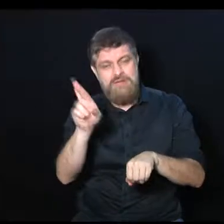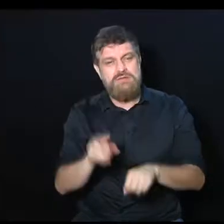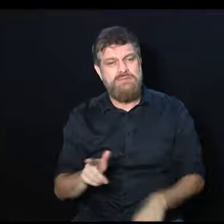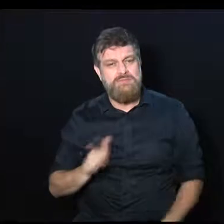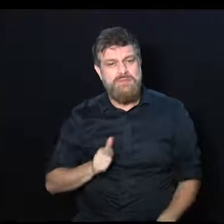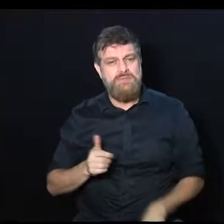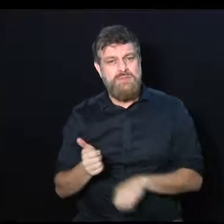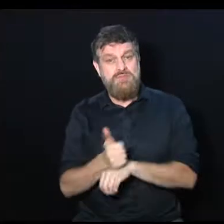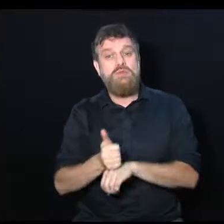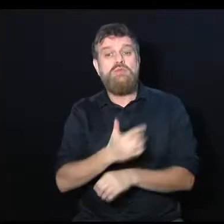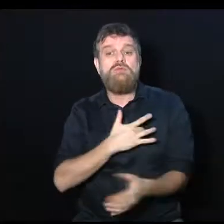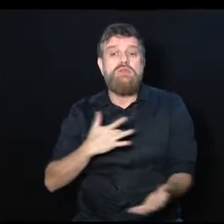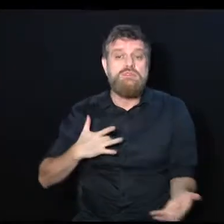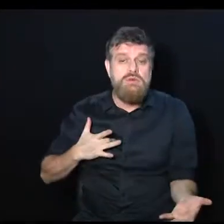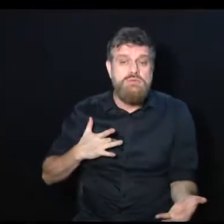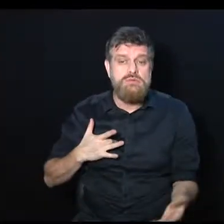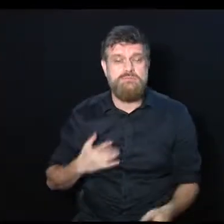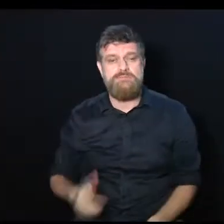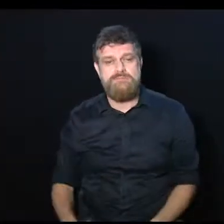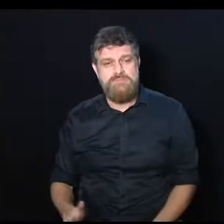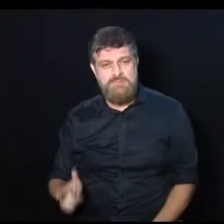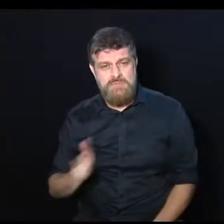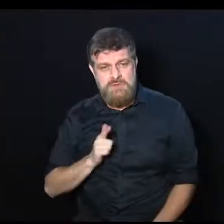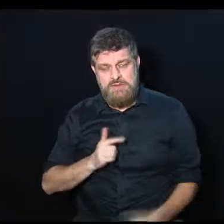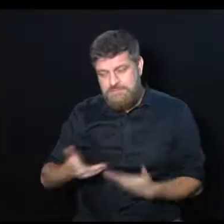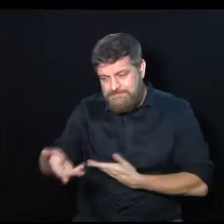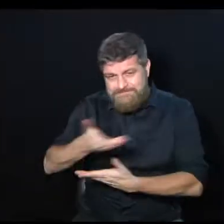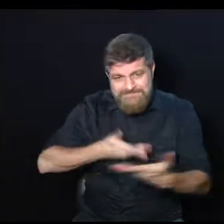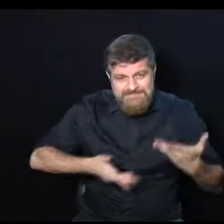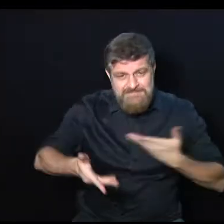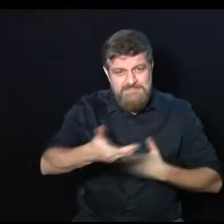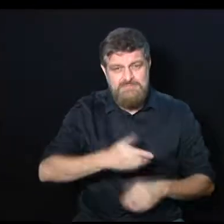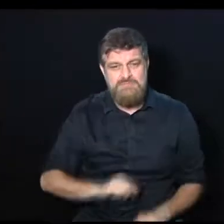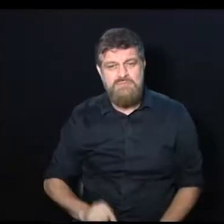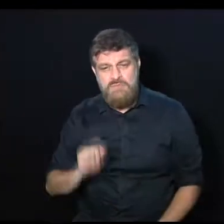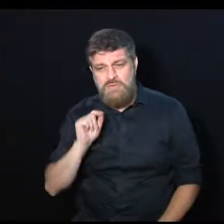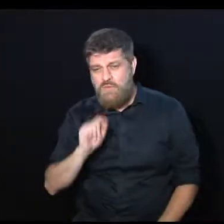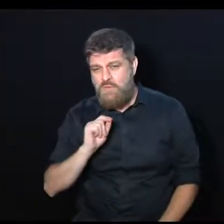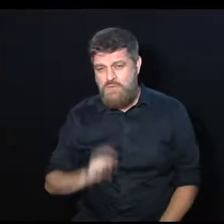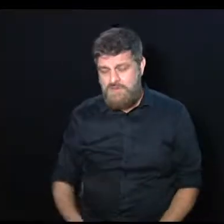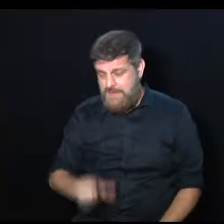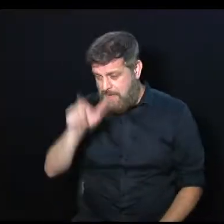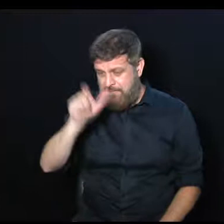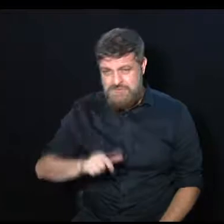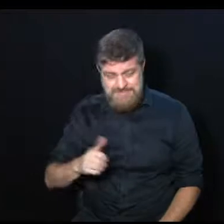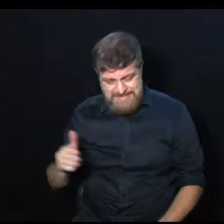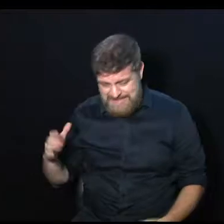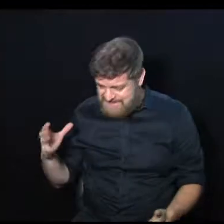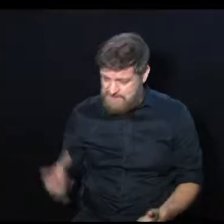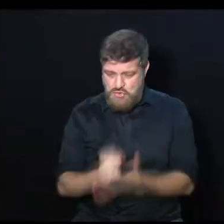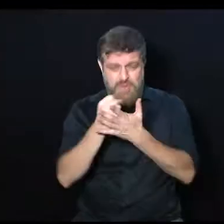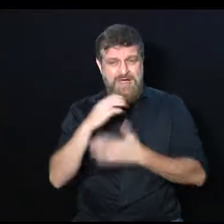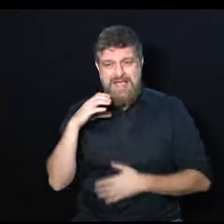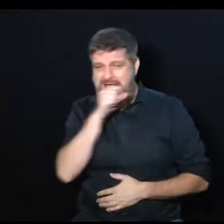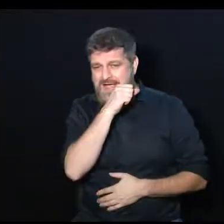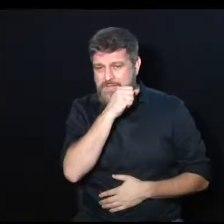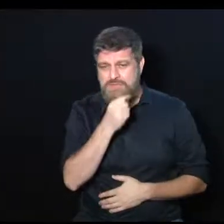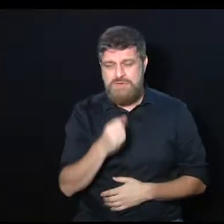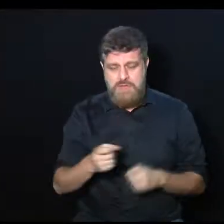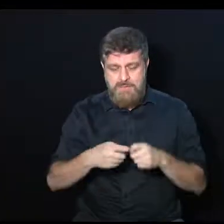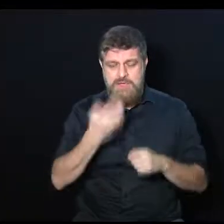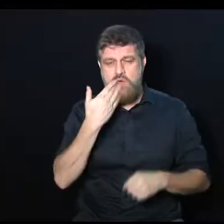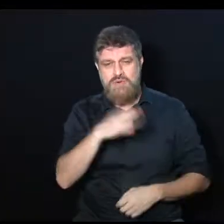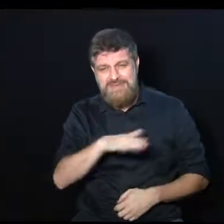Bom, profissionais de saúde. A nossa interface é muito grande com quem? Com emergencistas, com pediatras, com clínicos,